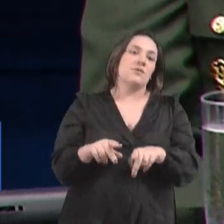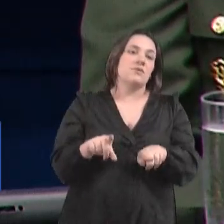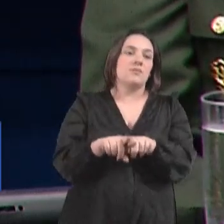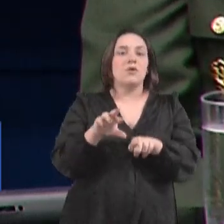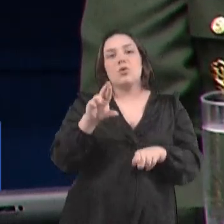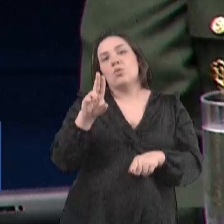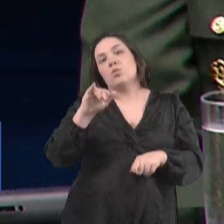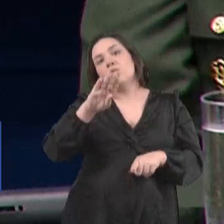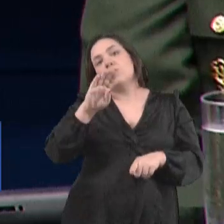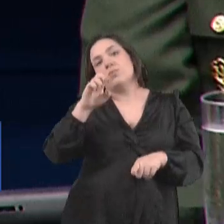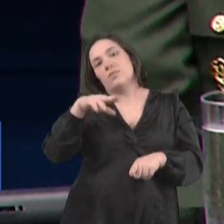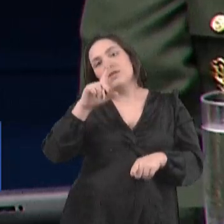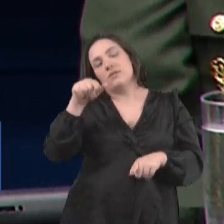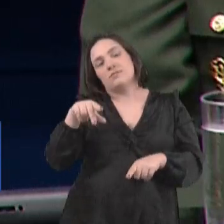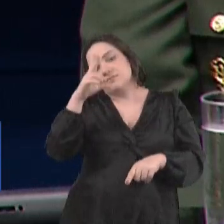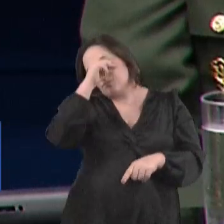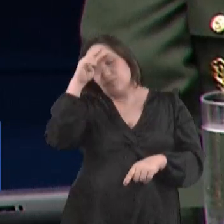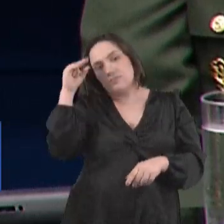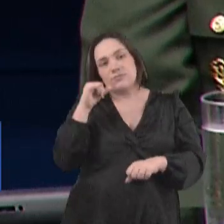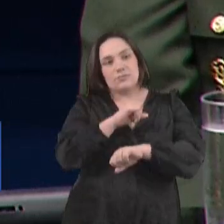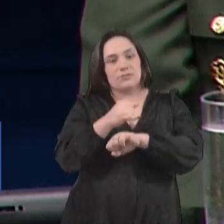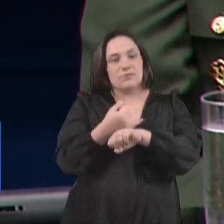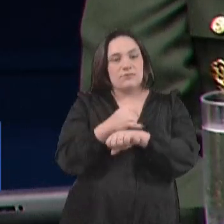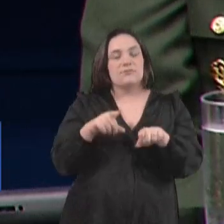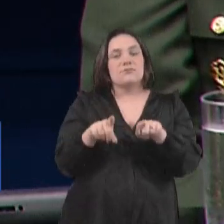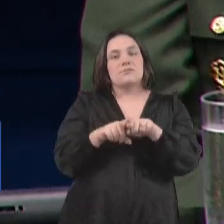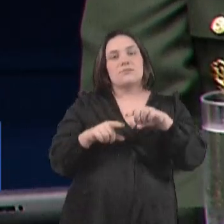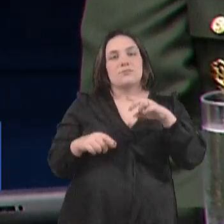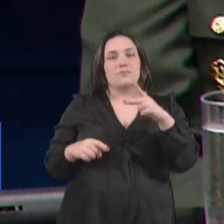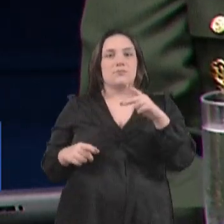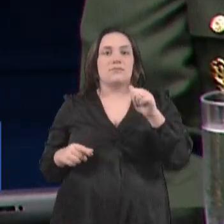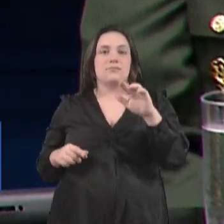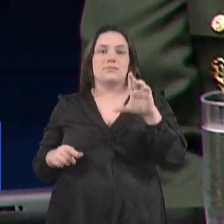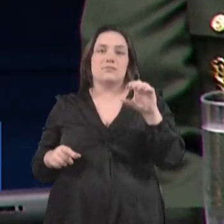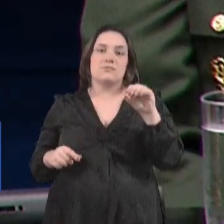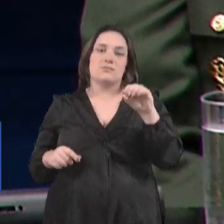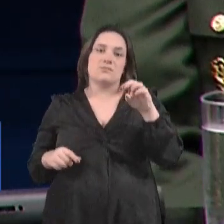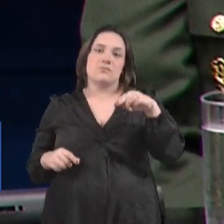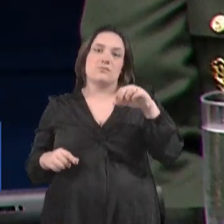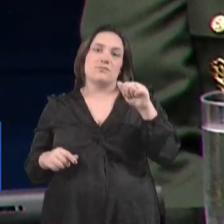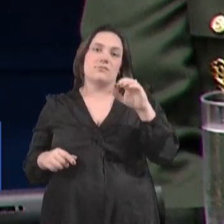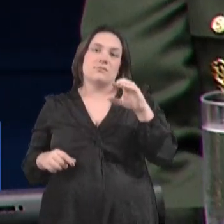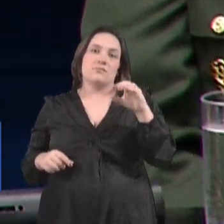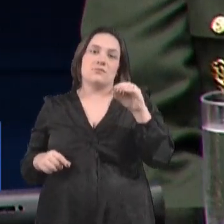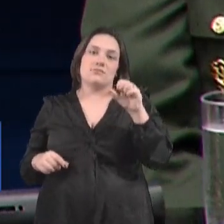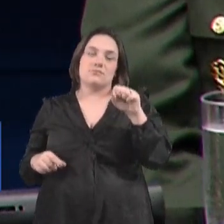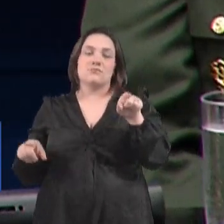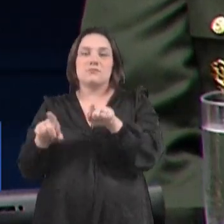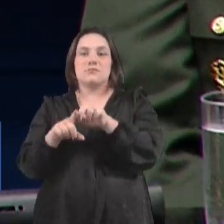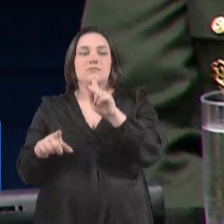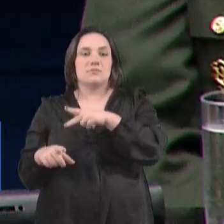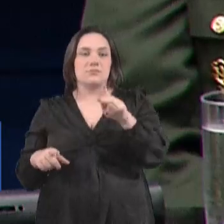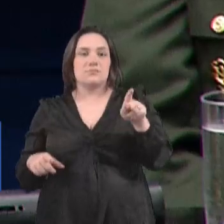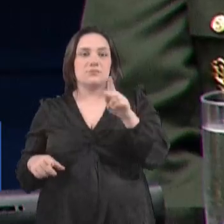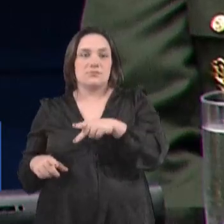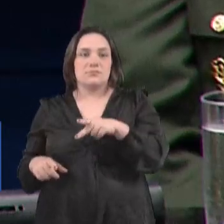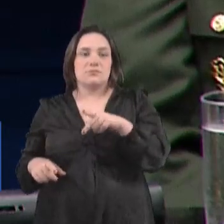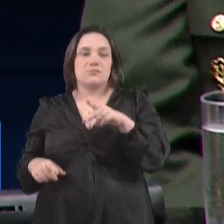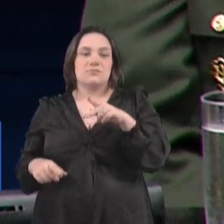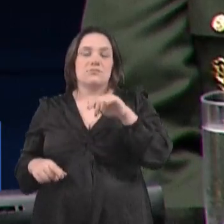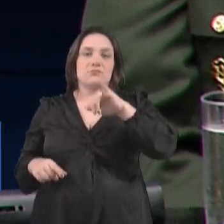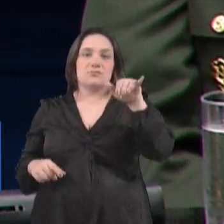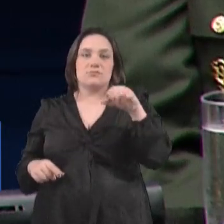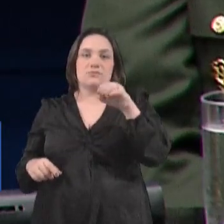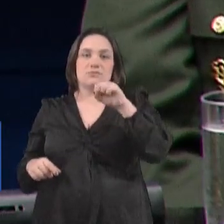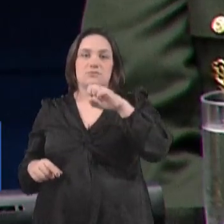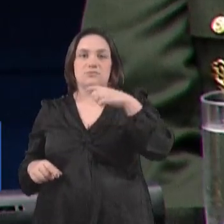aqui o professor Paulo Marcos Excelim e o professor José Pedro Frazão, abraçando aqui